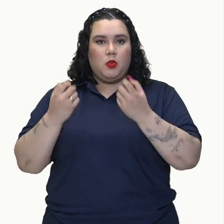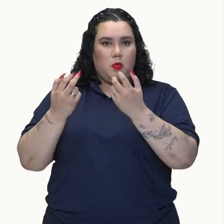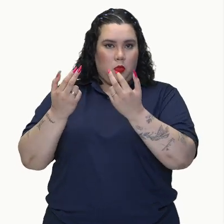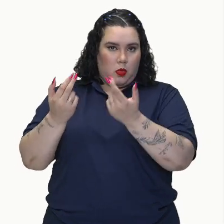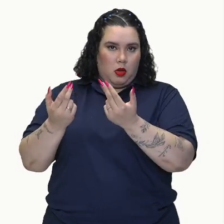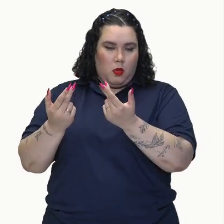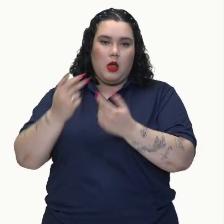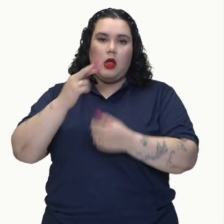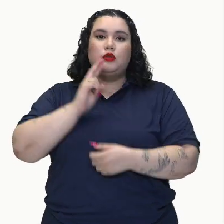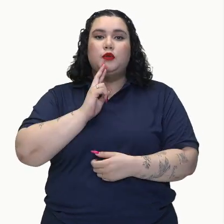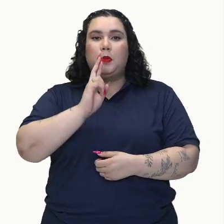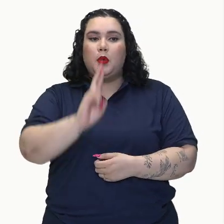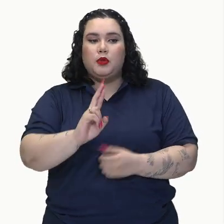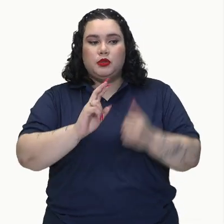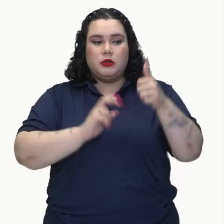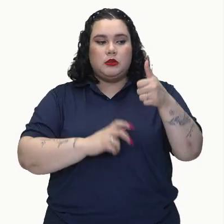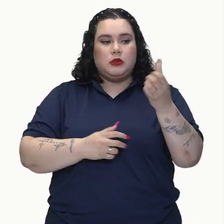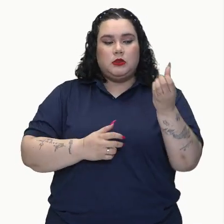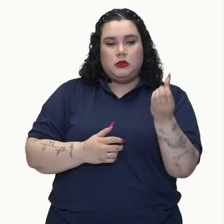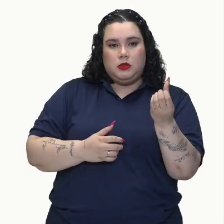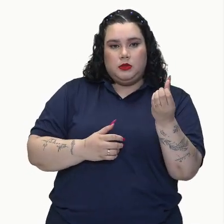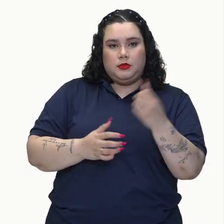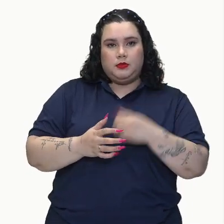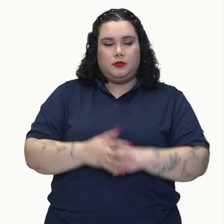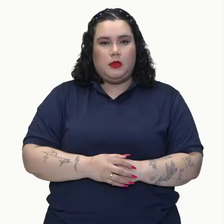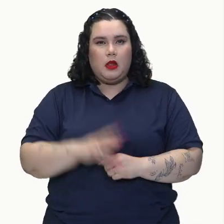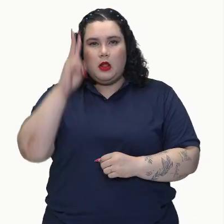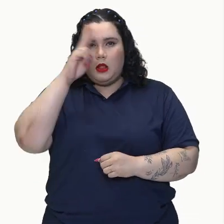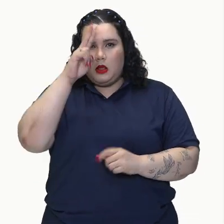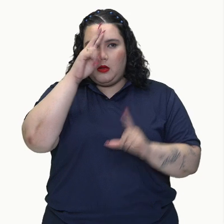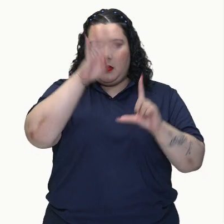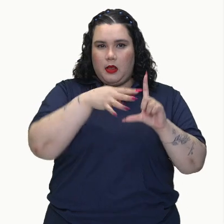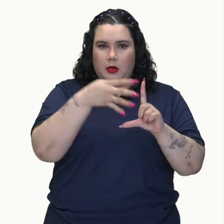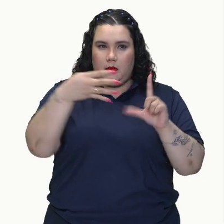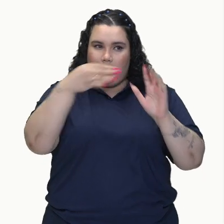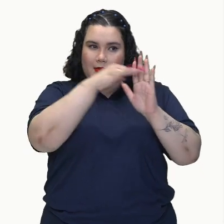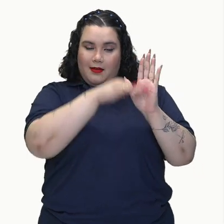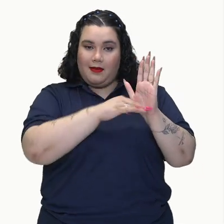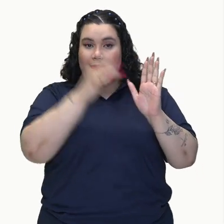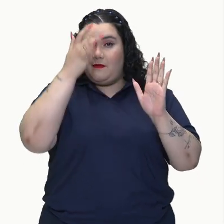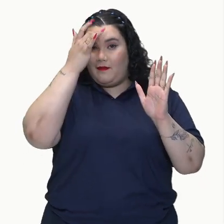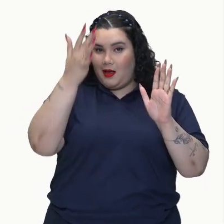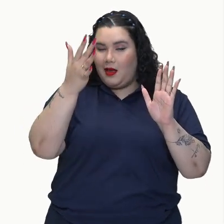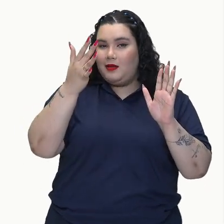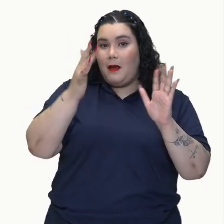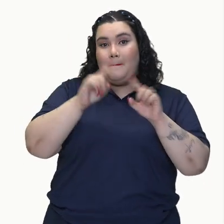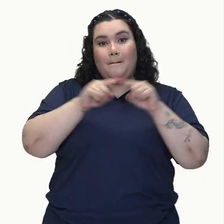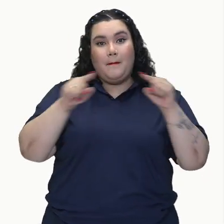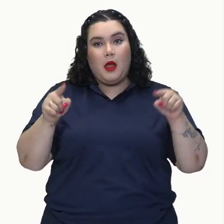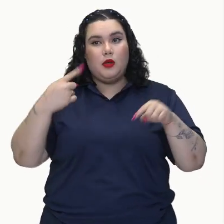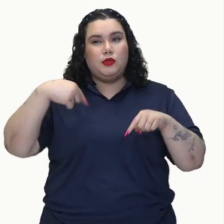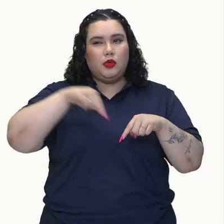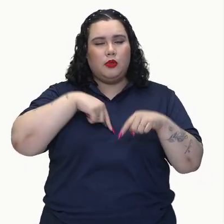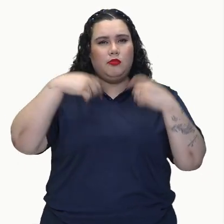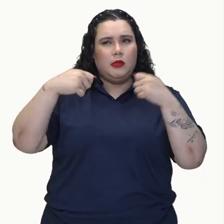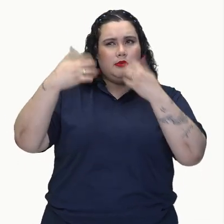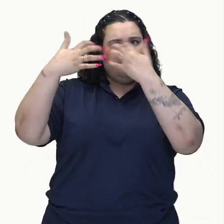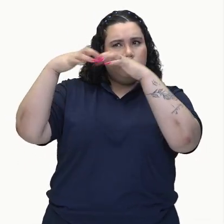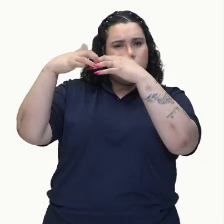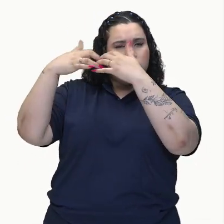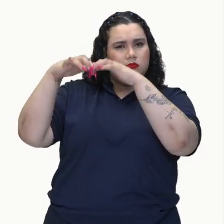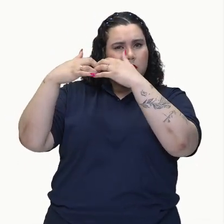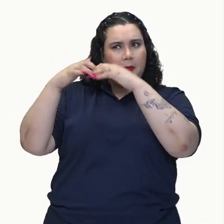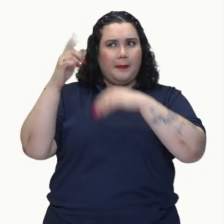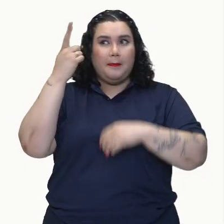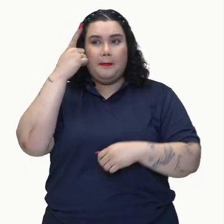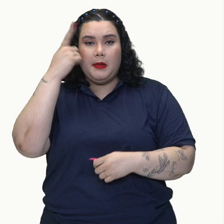igual a 16. Se eu voltar lá na tabelinha, vai ser mais fácil, mas eu quero que a gente exercite essa ideia. Então, vamos